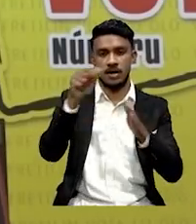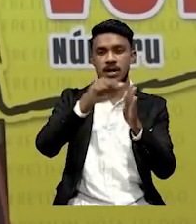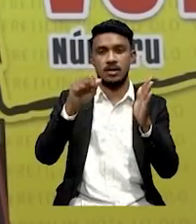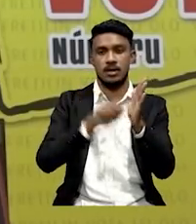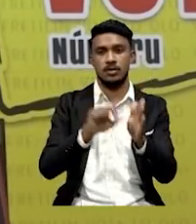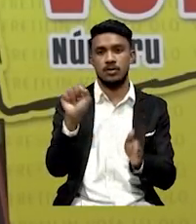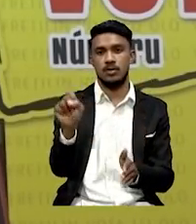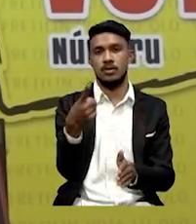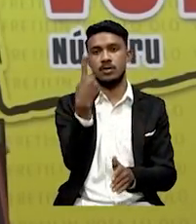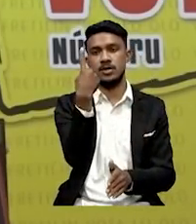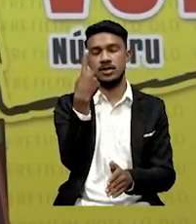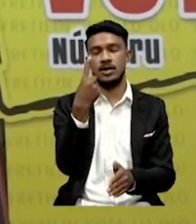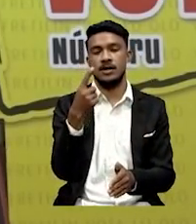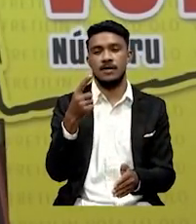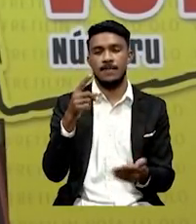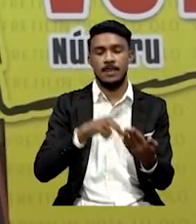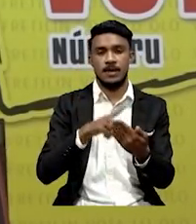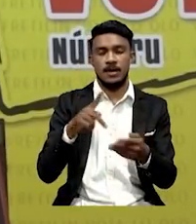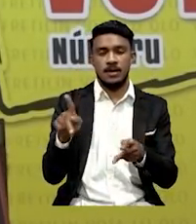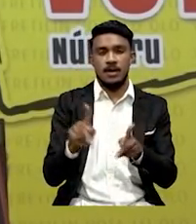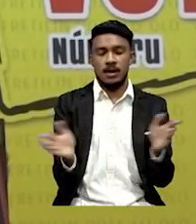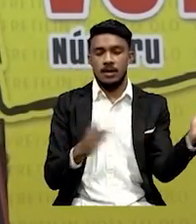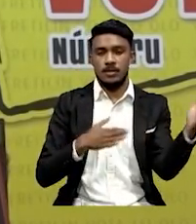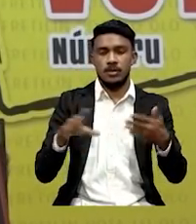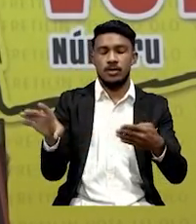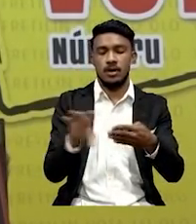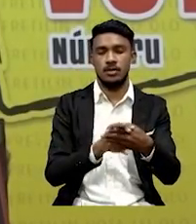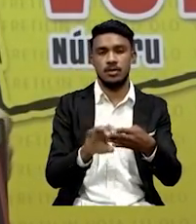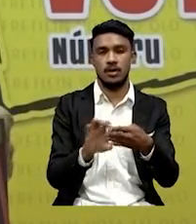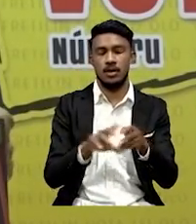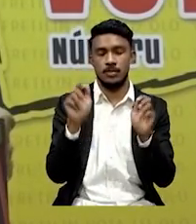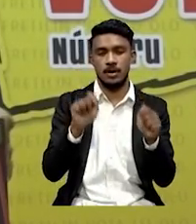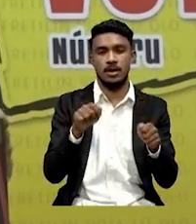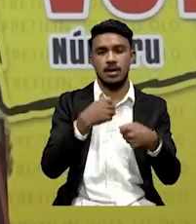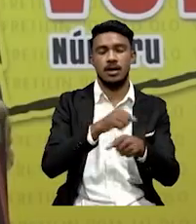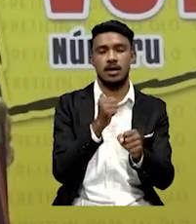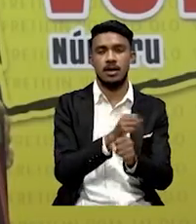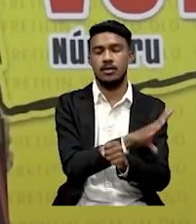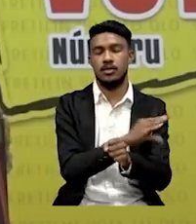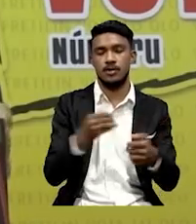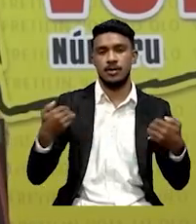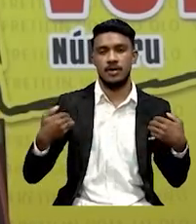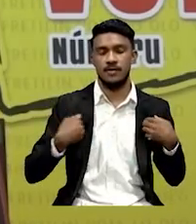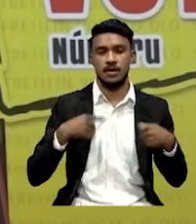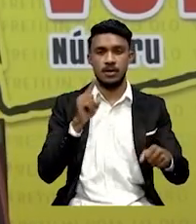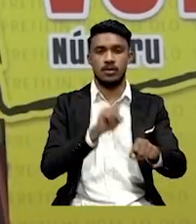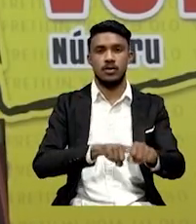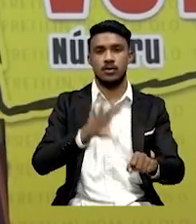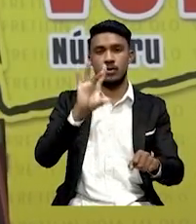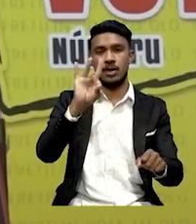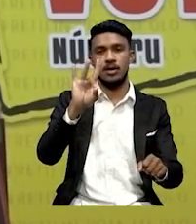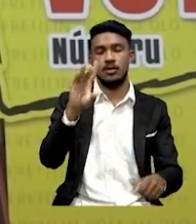katak propaganda eleitoral bele halau ou acontece ho si tuku alu